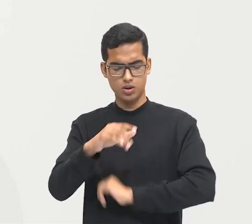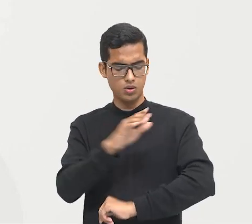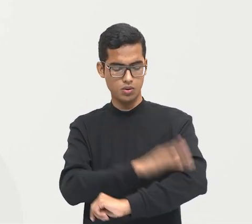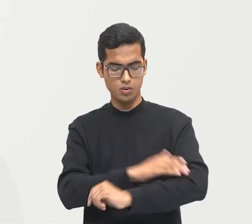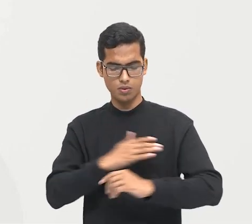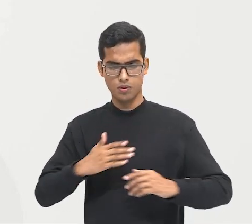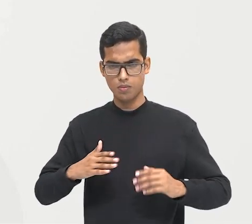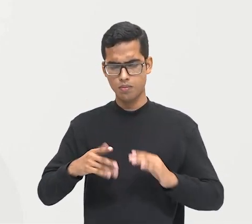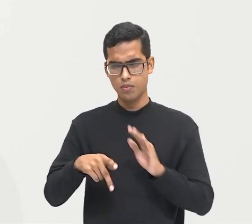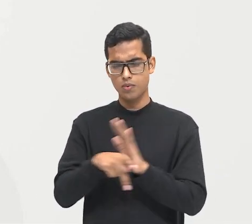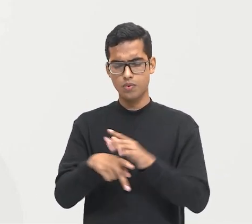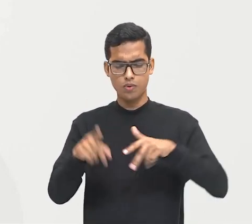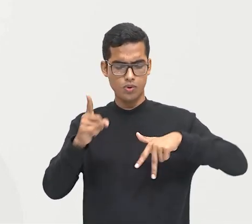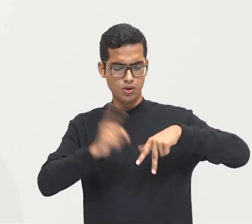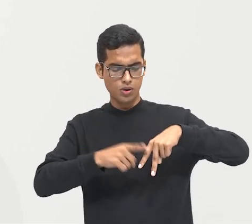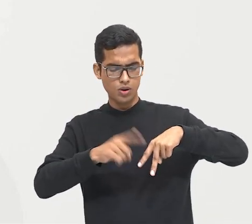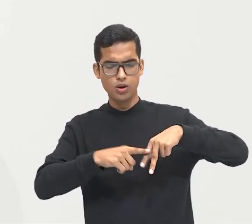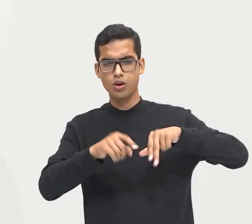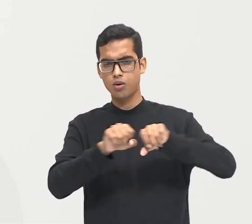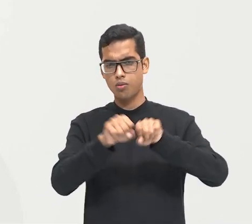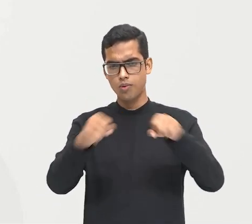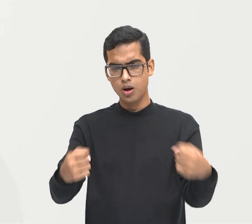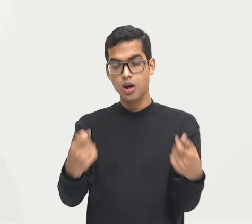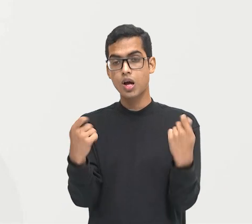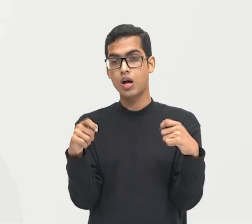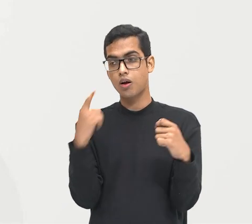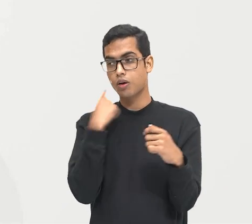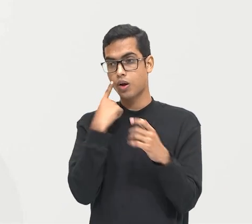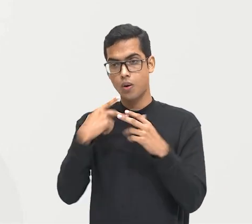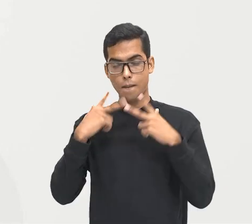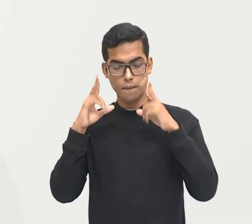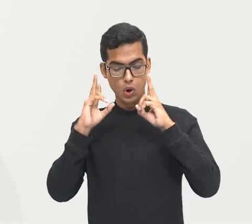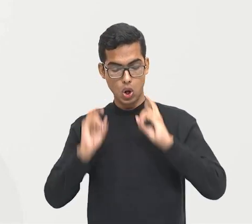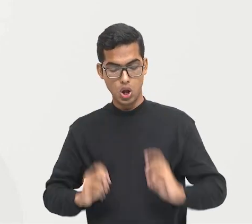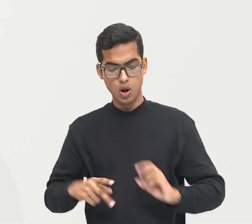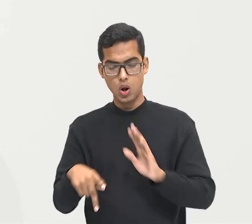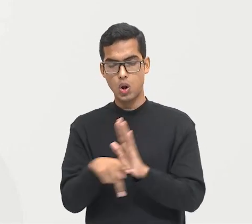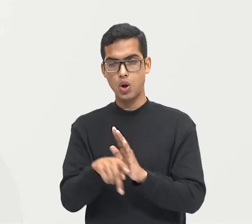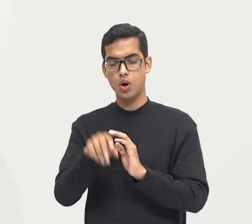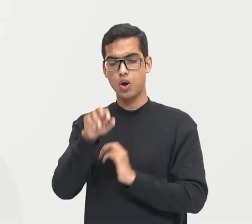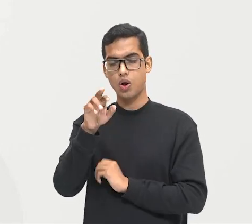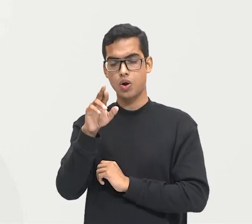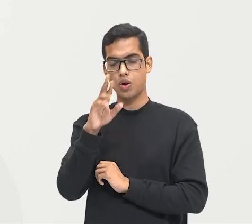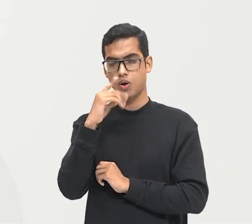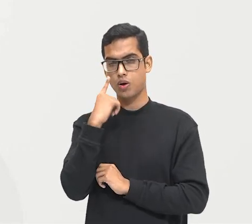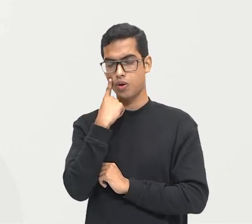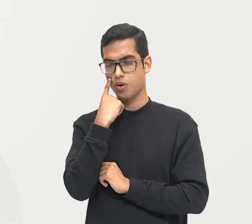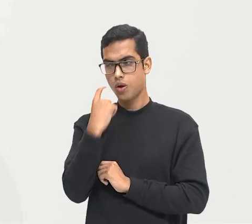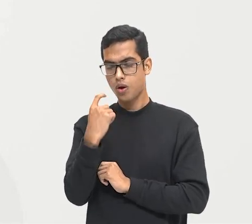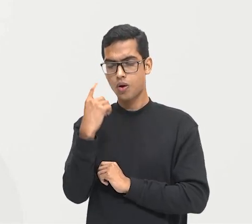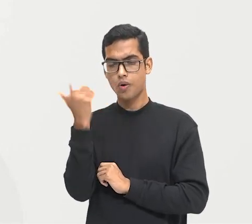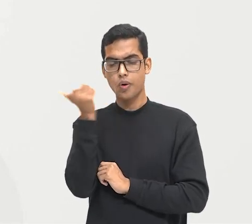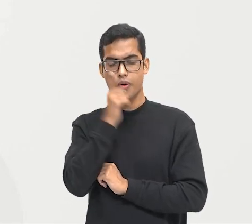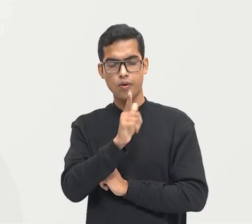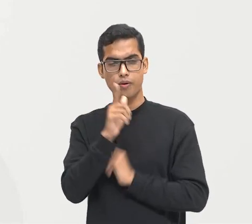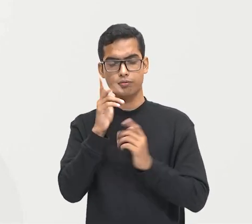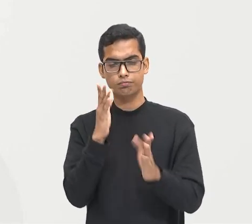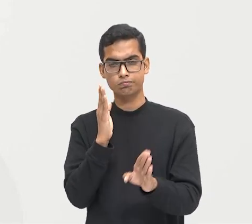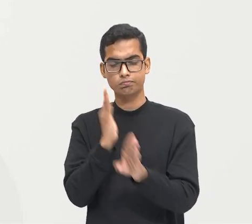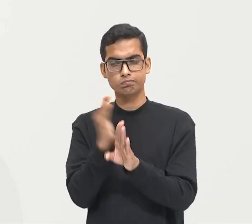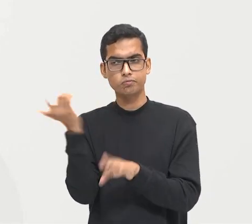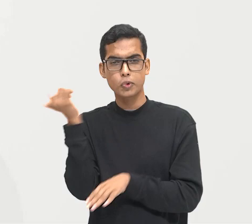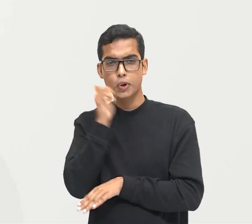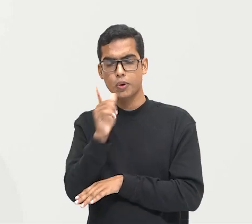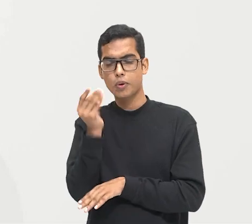exemplo, tem que fazer esse exame aí do raio-x para visualizar como é que está o teu osso. Então elas conseguem chegar nesse meio ali para que a gente